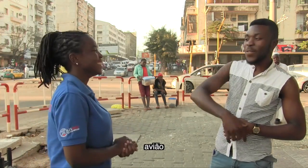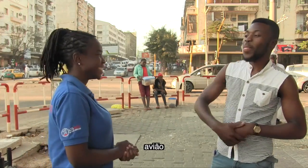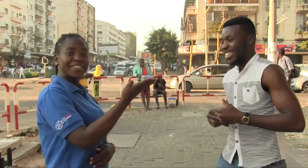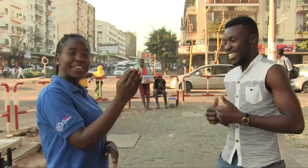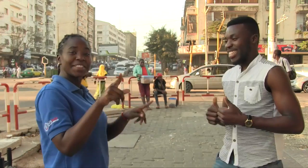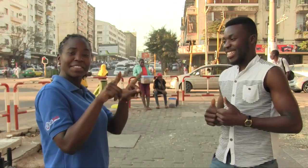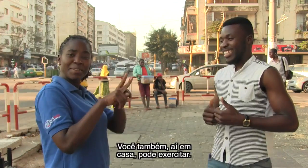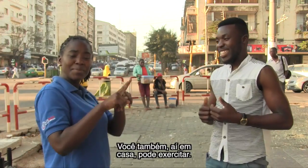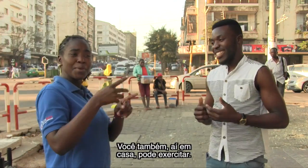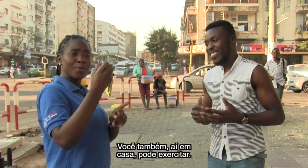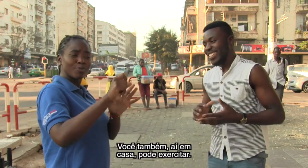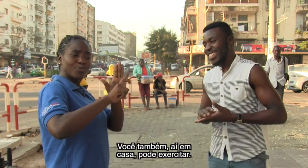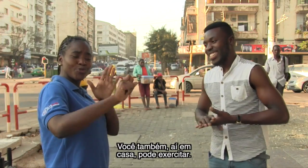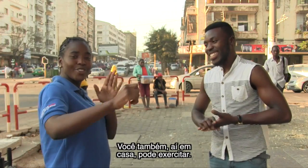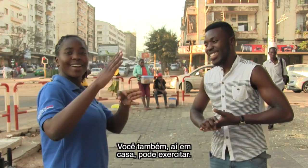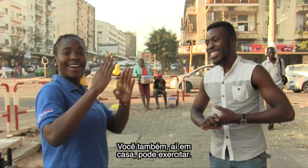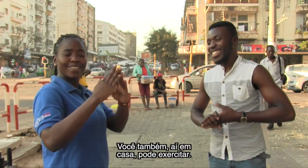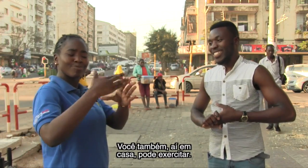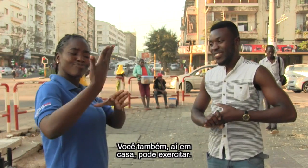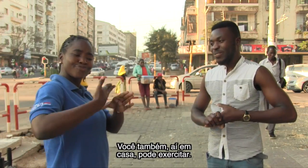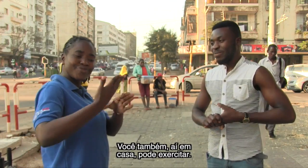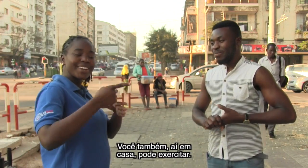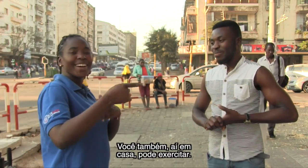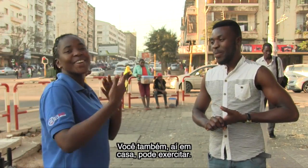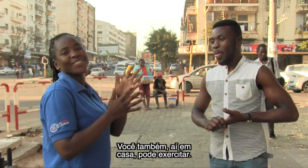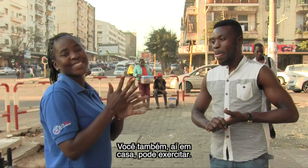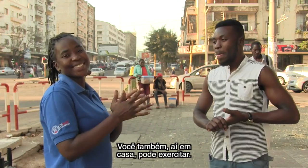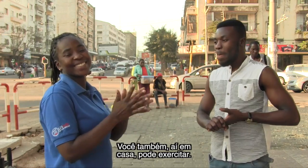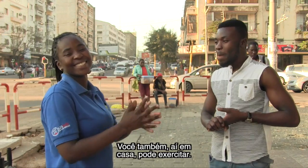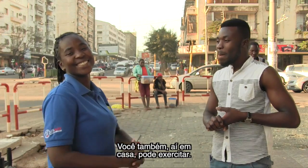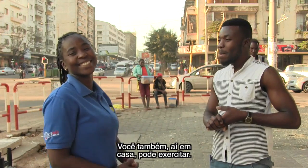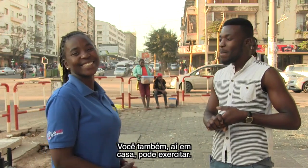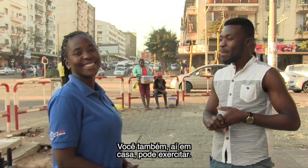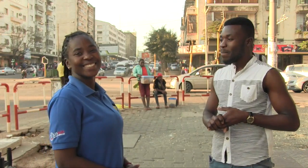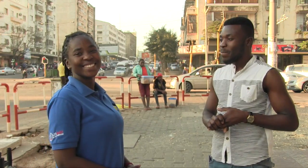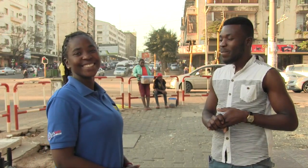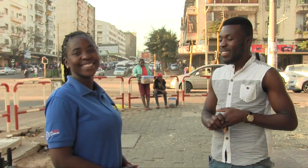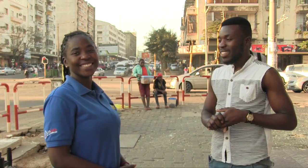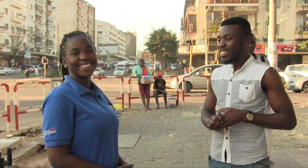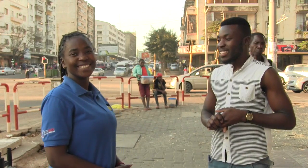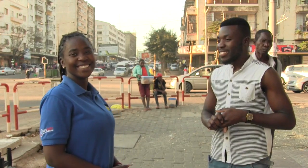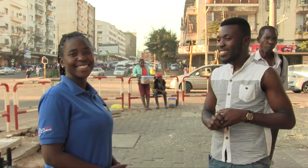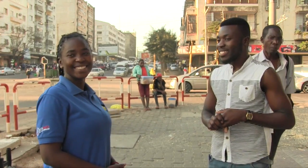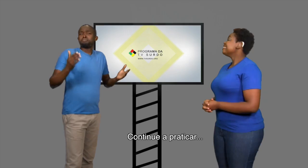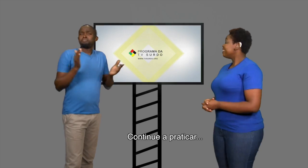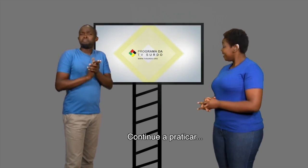avião. Você também em casa pode exercitar.